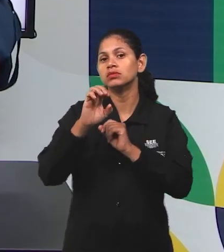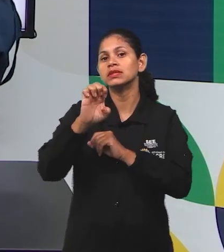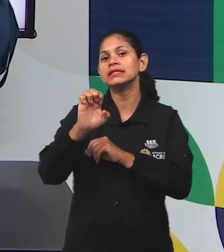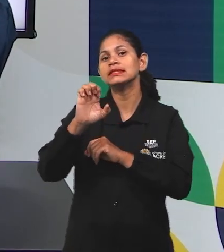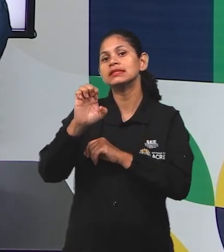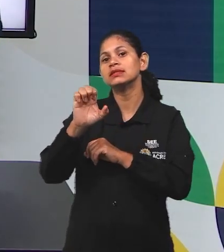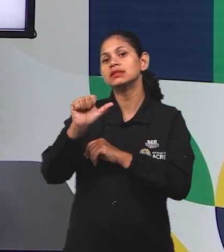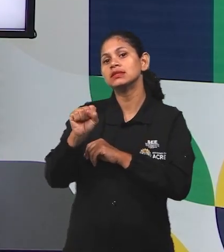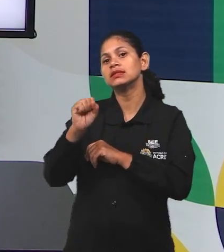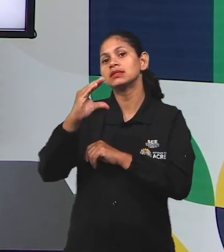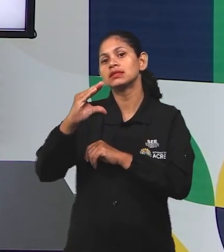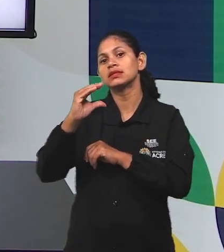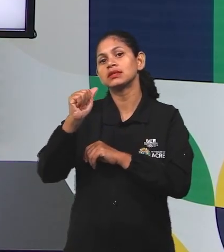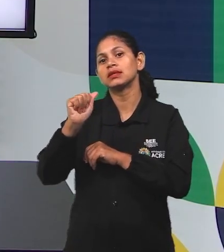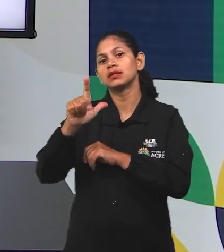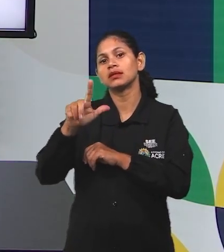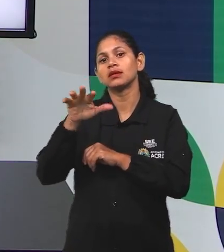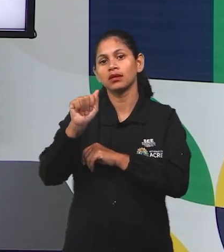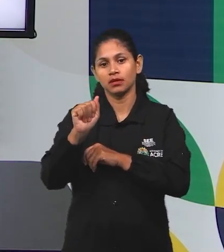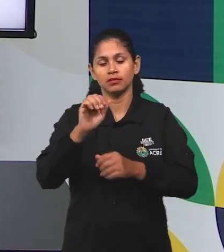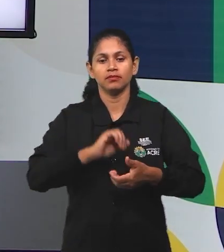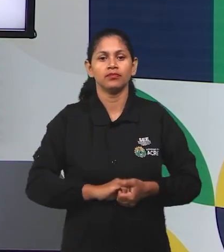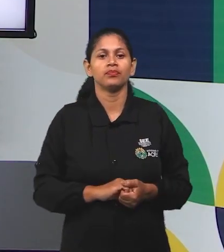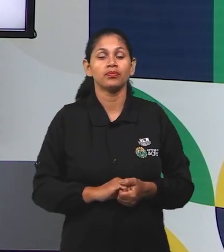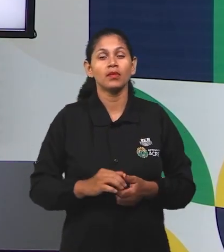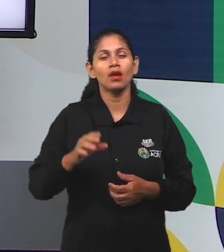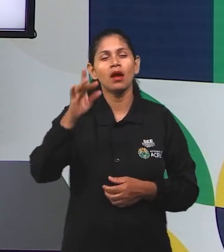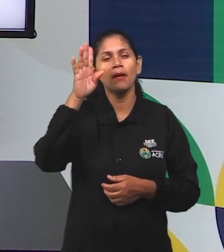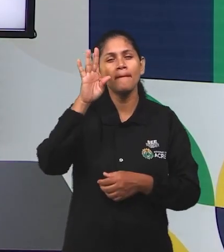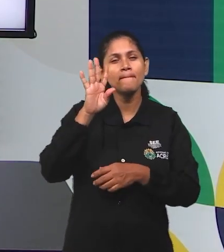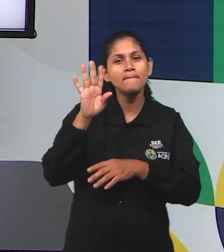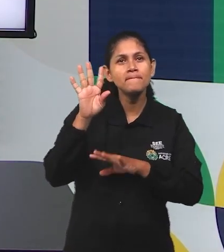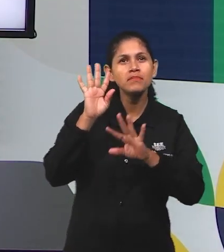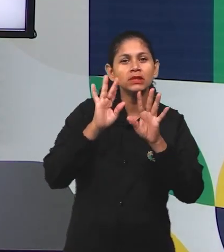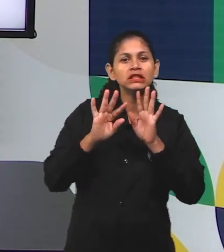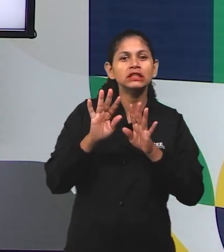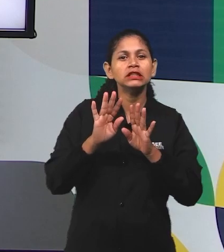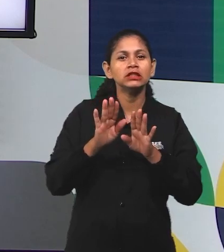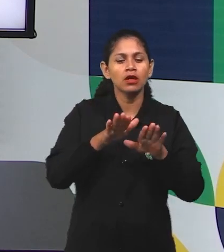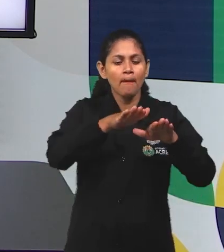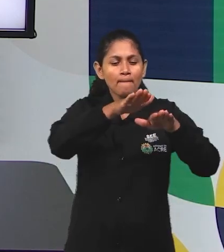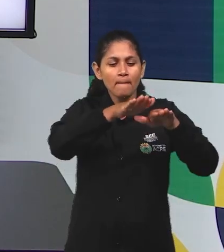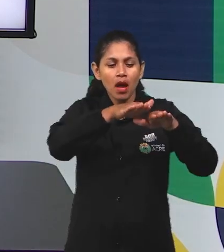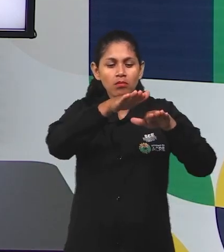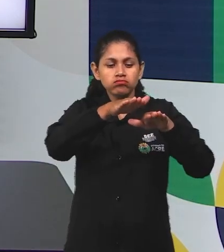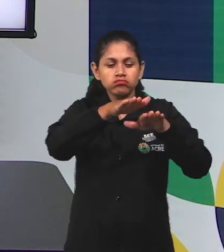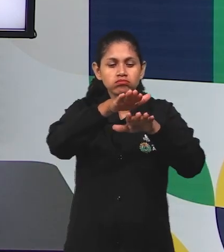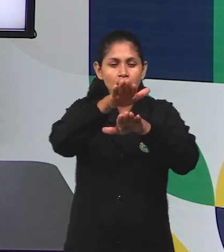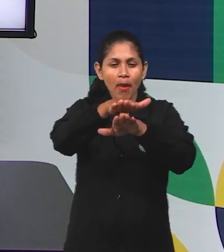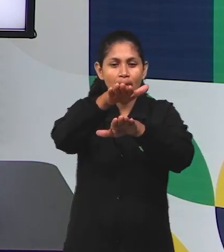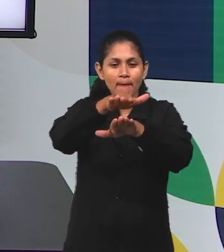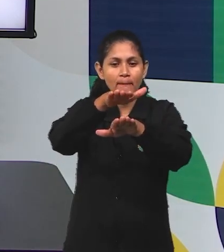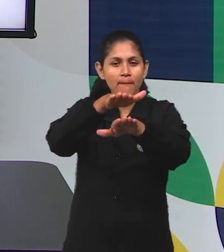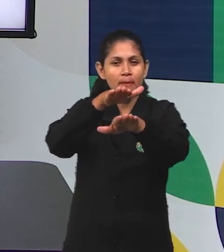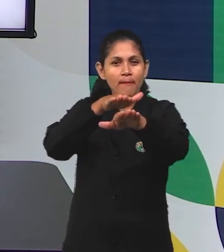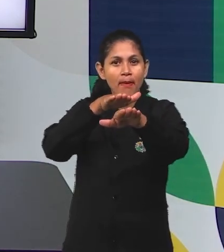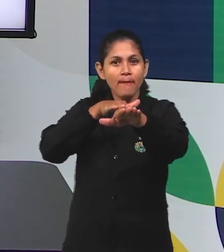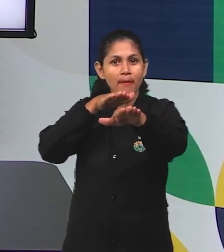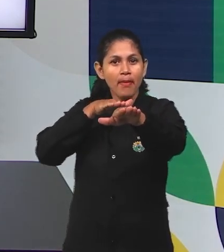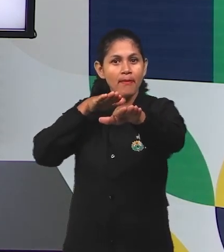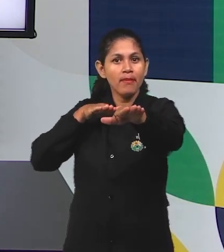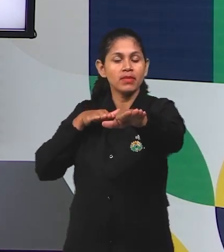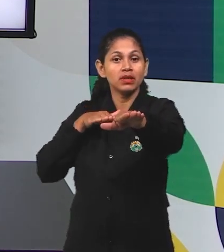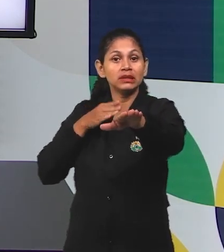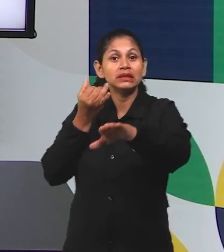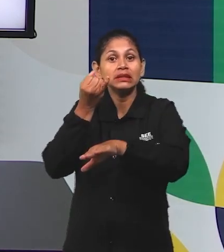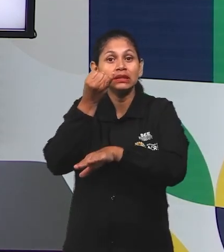ônibus, 32 unidades dele, colocando uma atrás do outro numa fila indiana, eu teria o tamanho desse